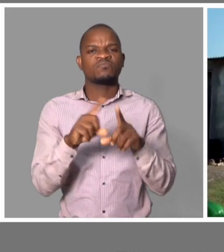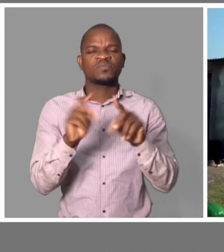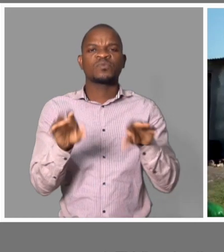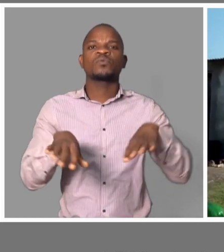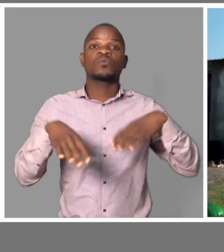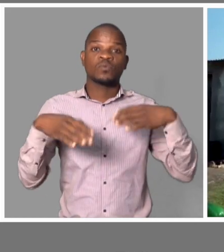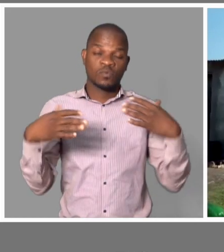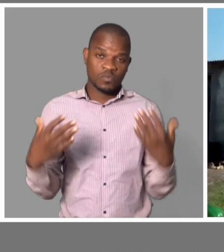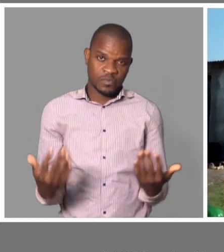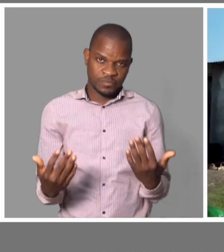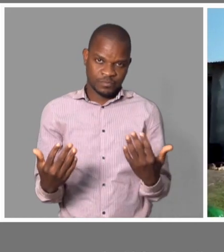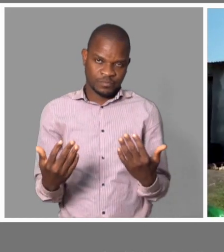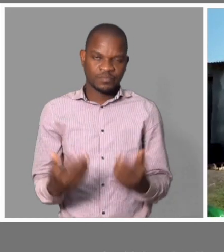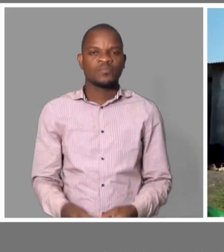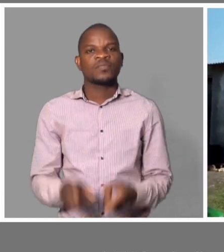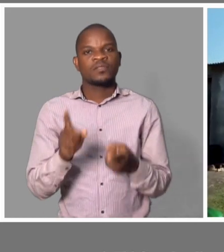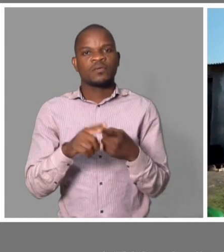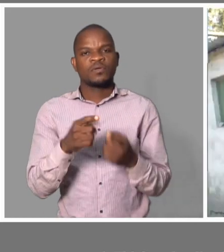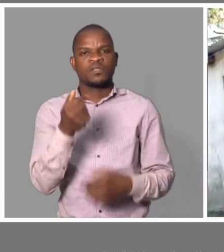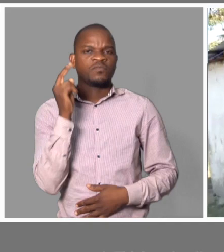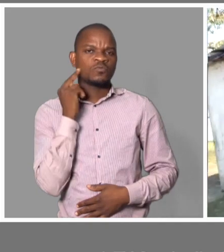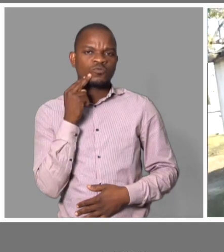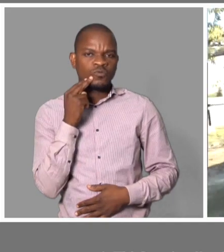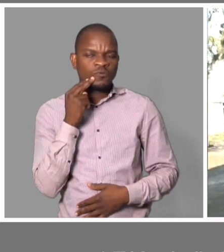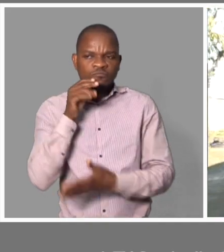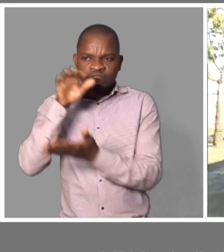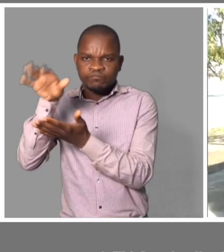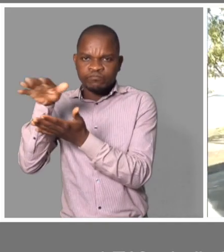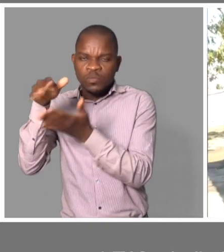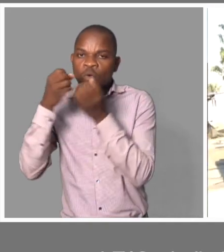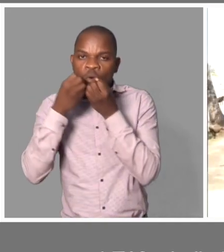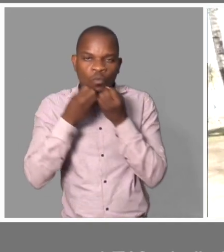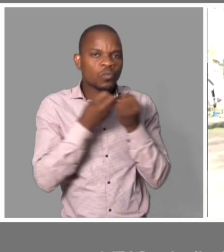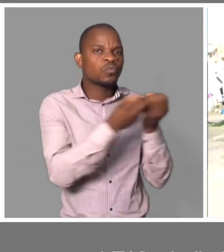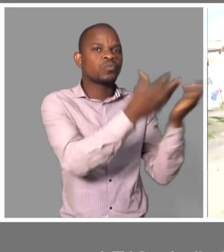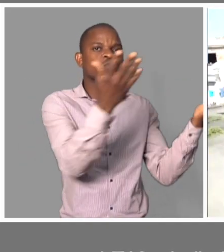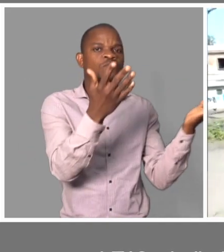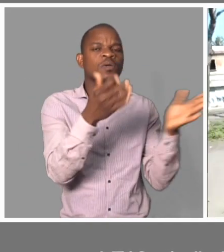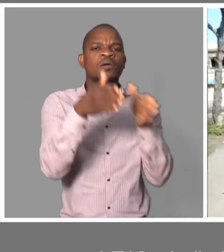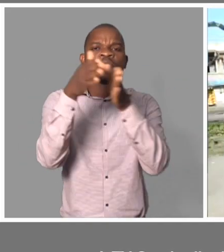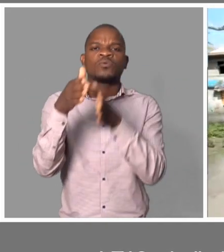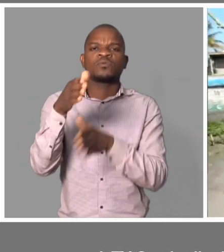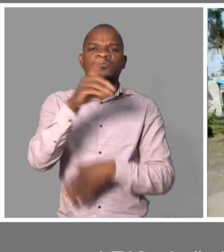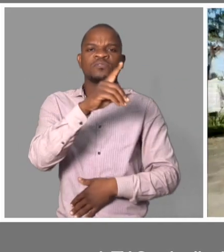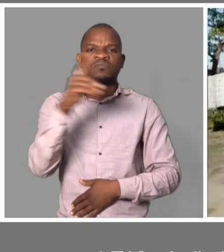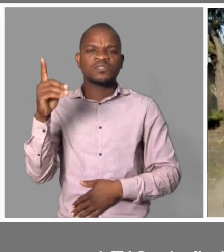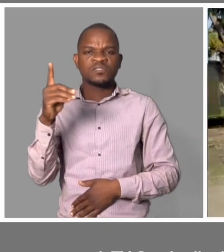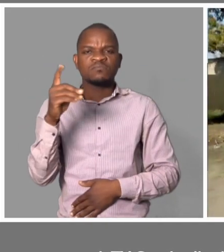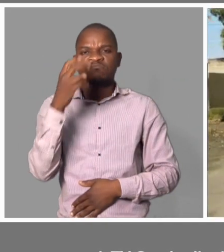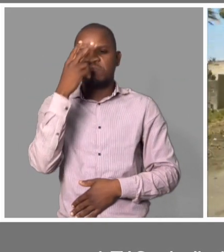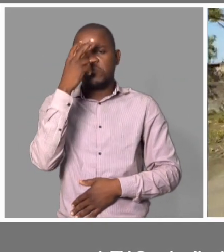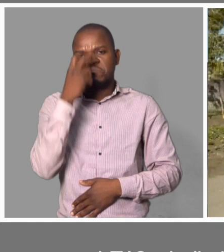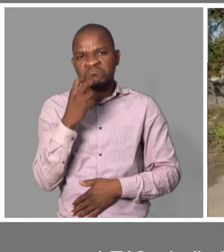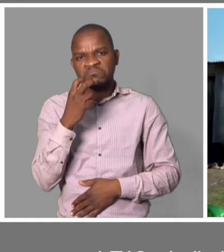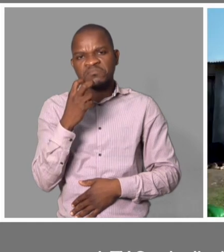A TV Surdo divulga as capacidades da pessoa com deficiência visual